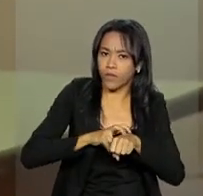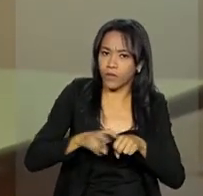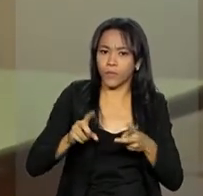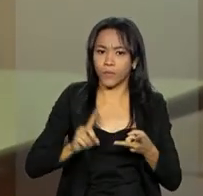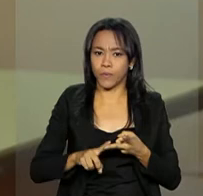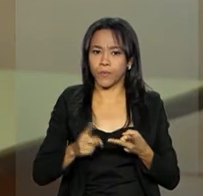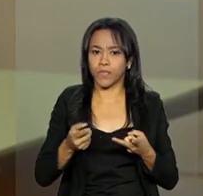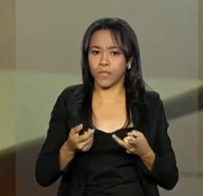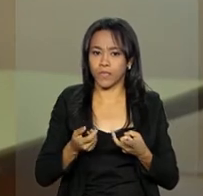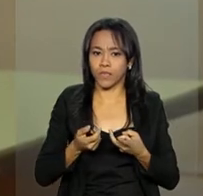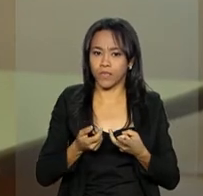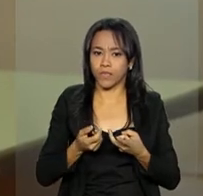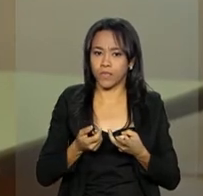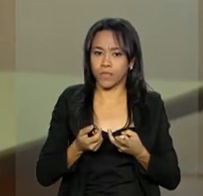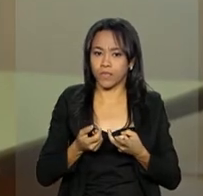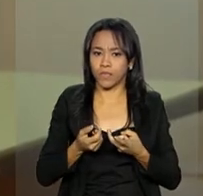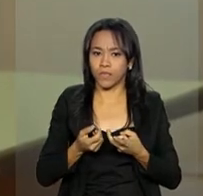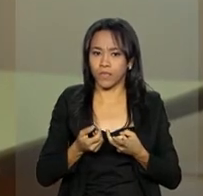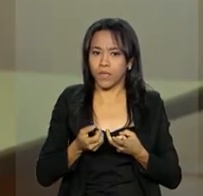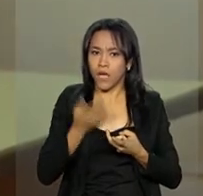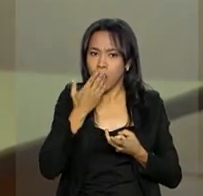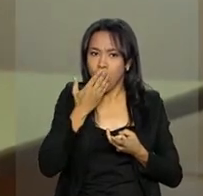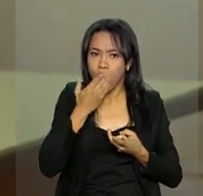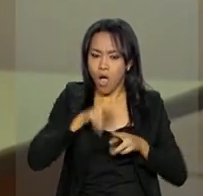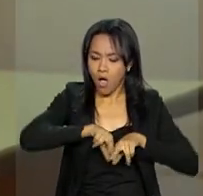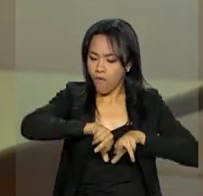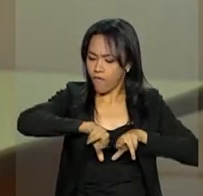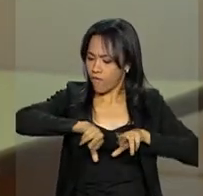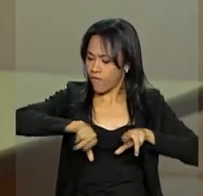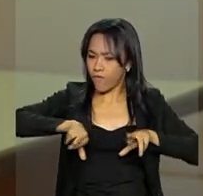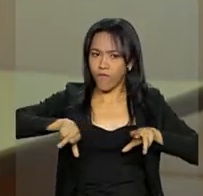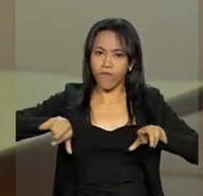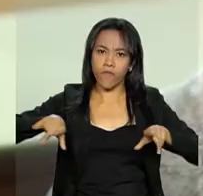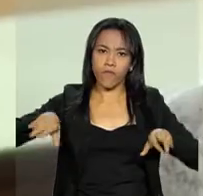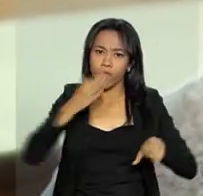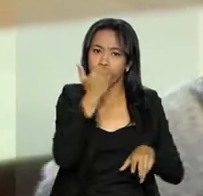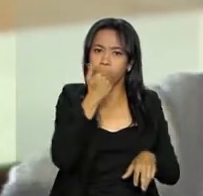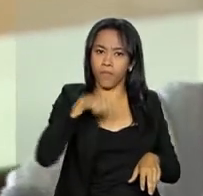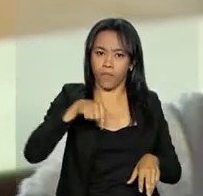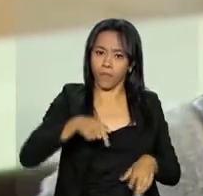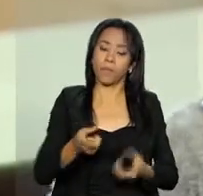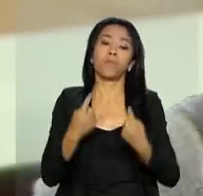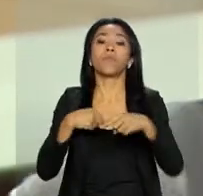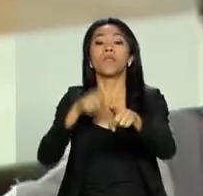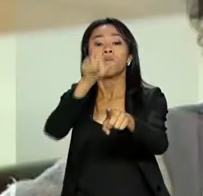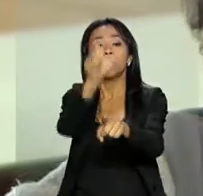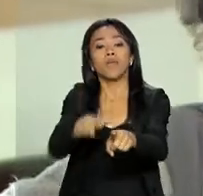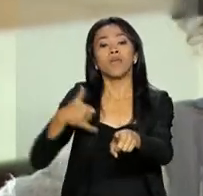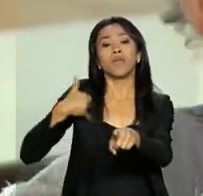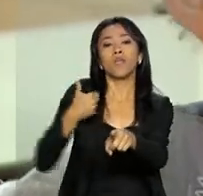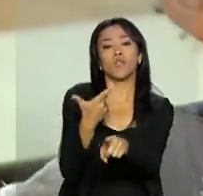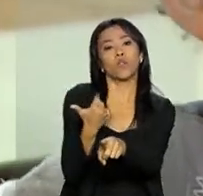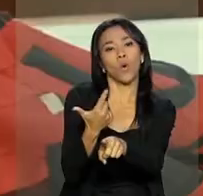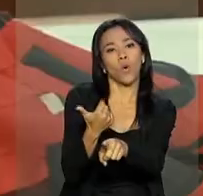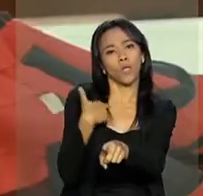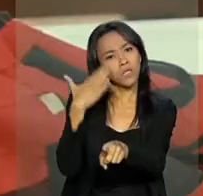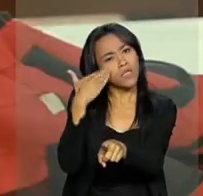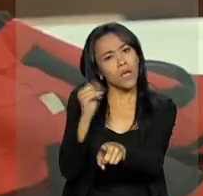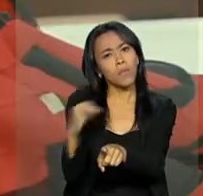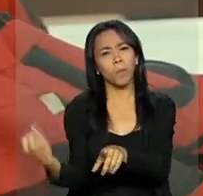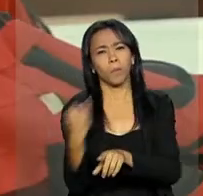michael been é bem colorido outro assunto da escola renato de 12 anos sabe da importância